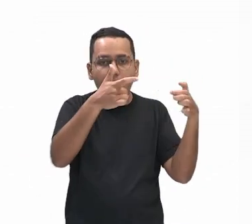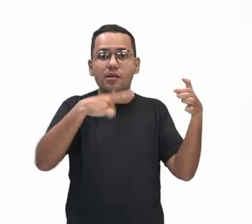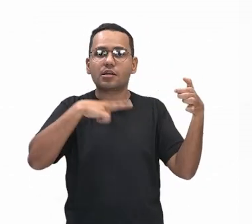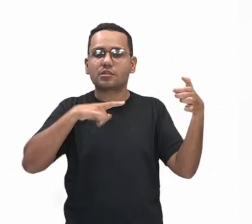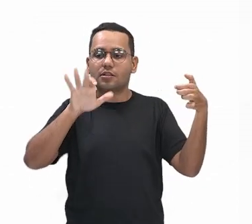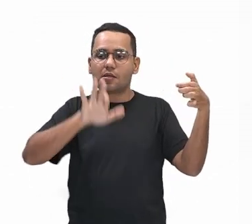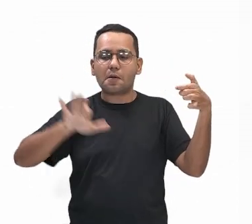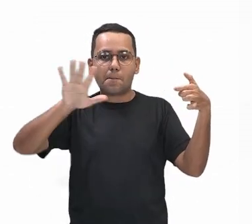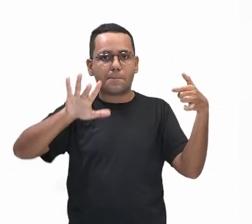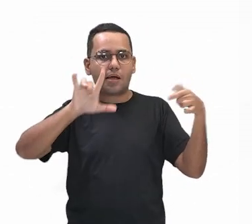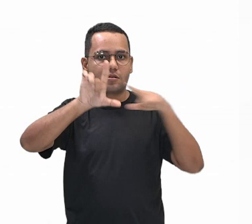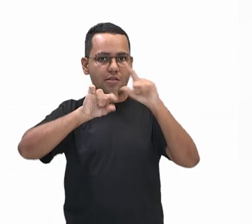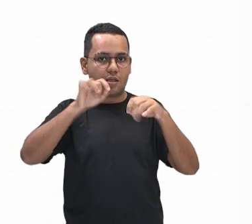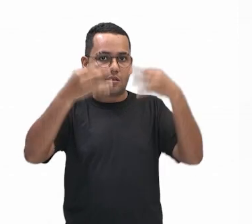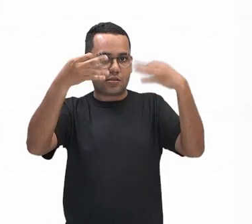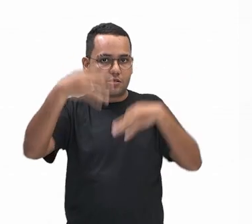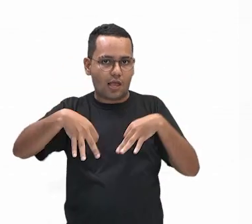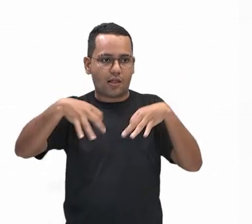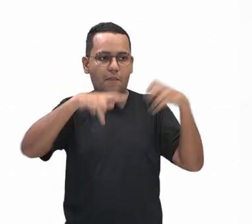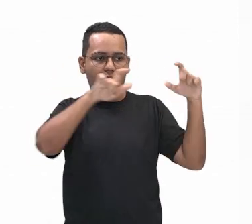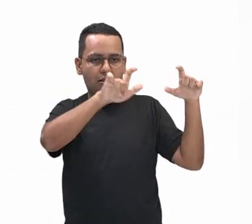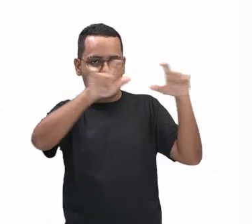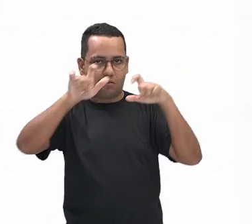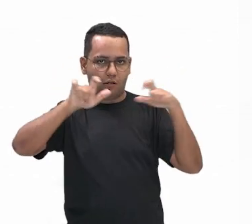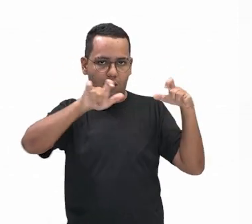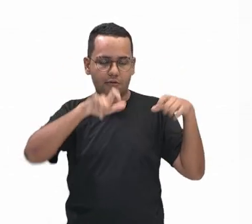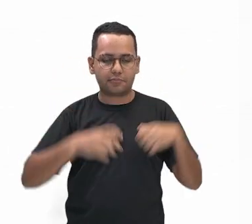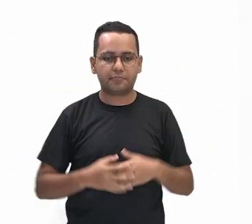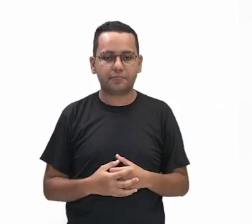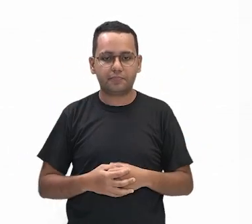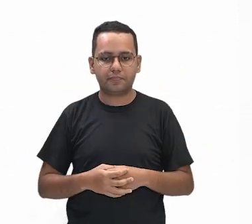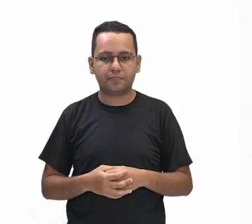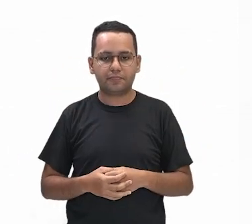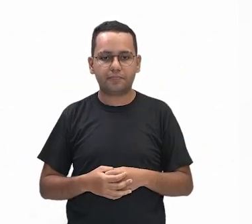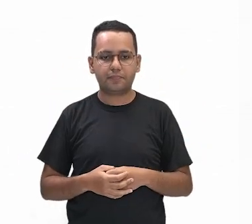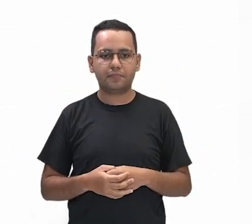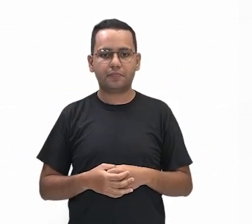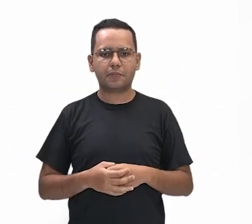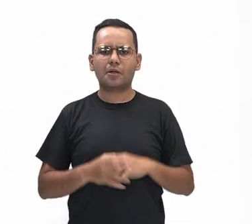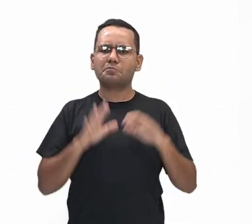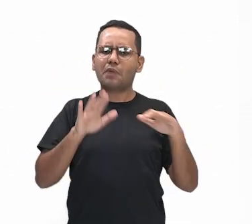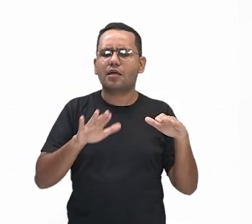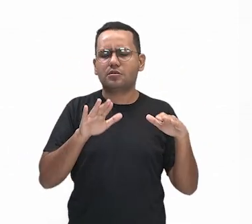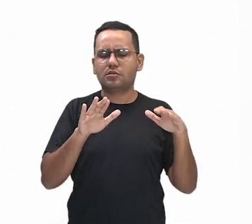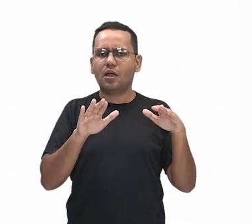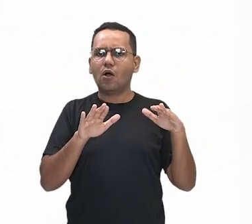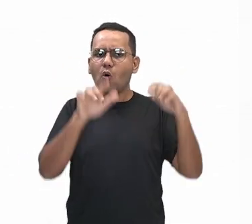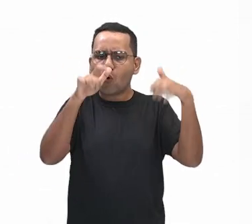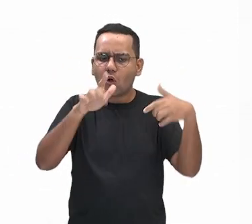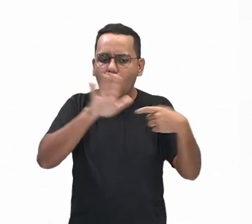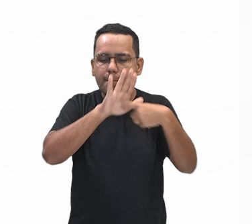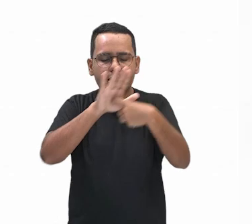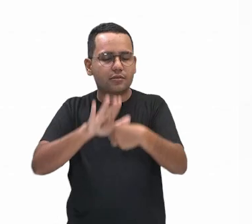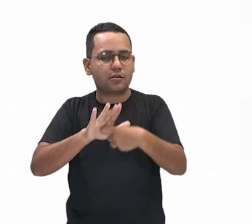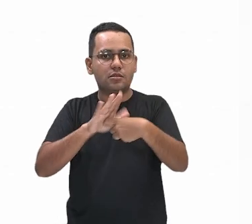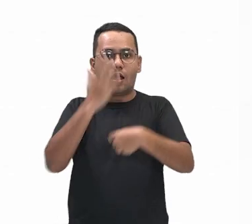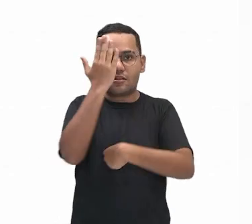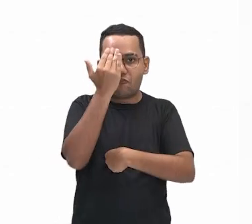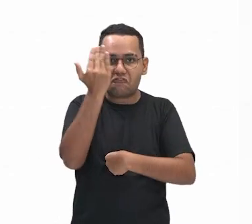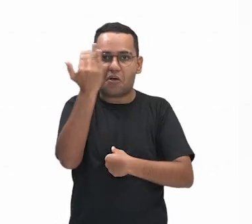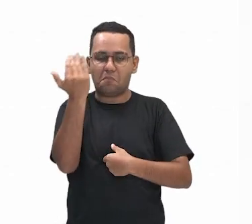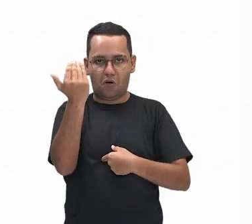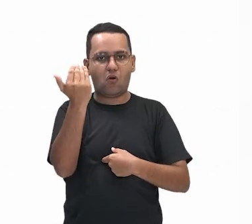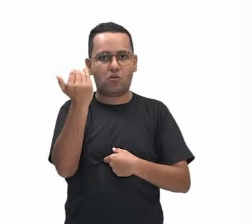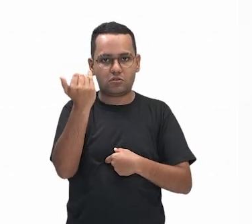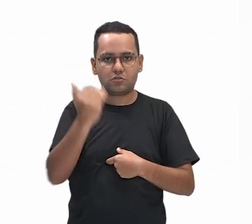especificamente para os locais. Normalmente é feito em importantes monumentos. Há ainda o uso do